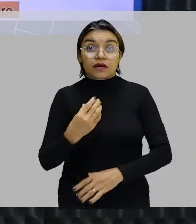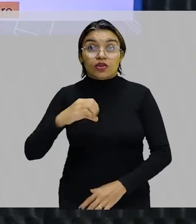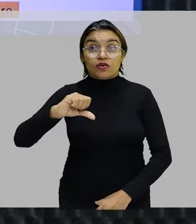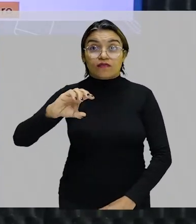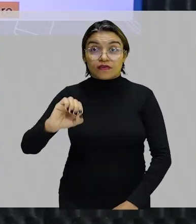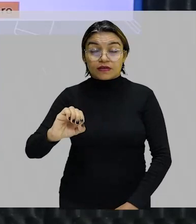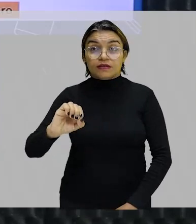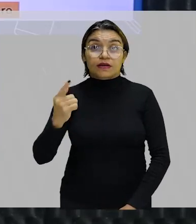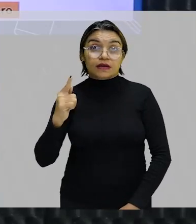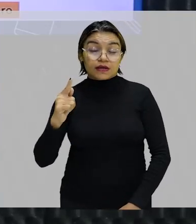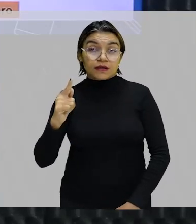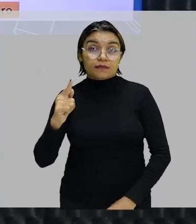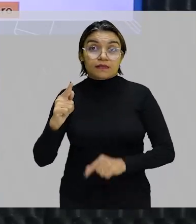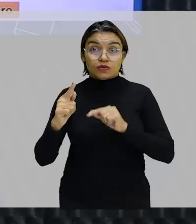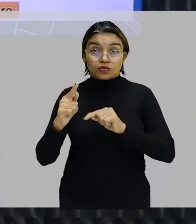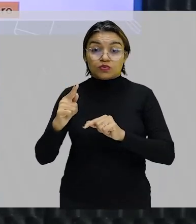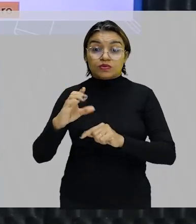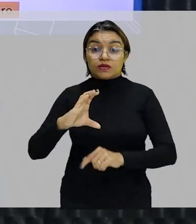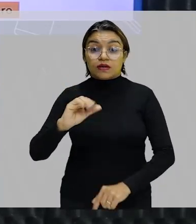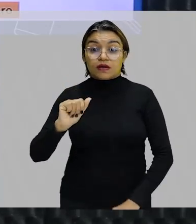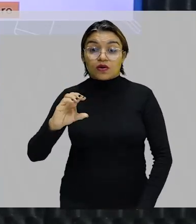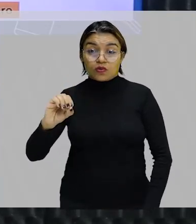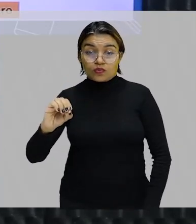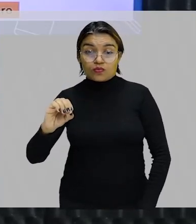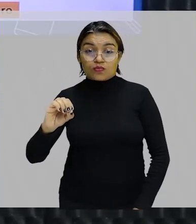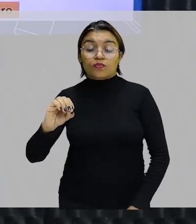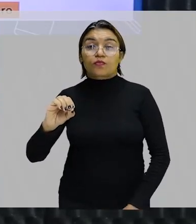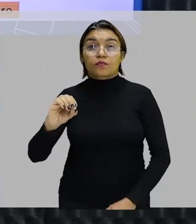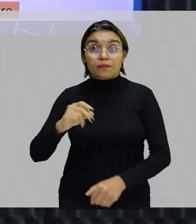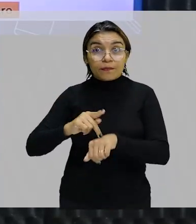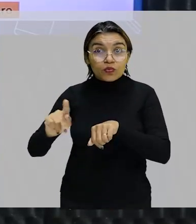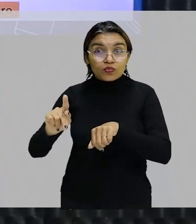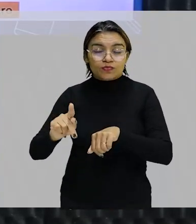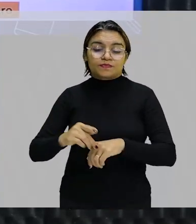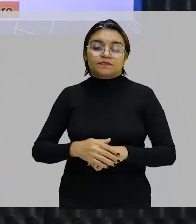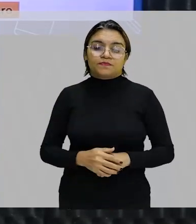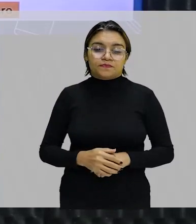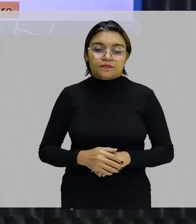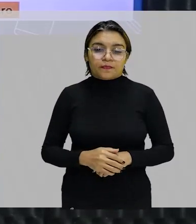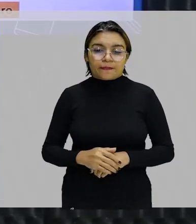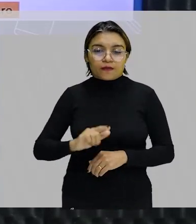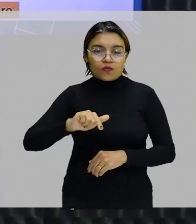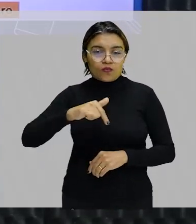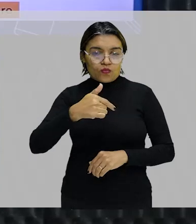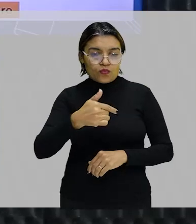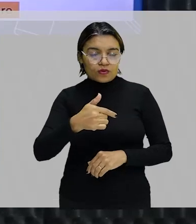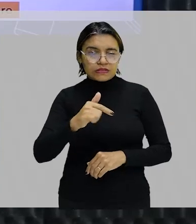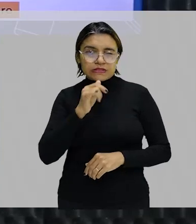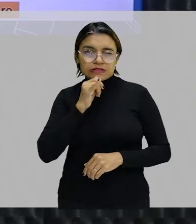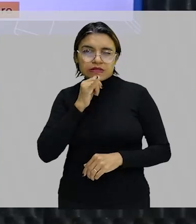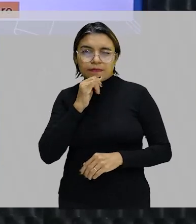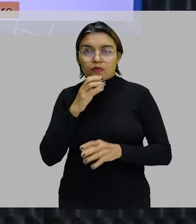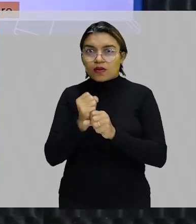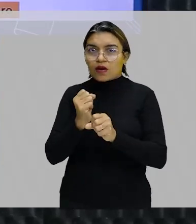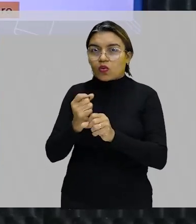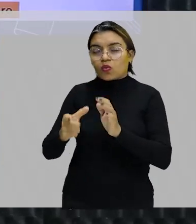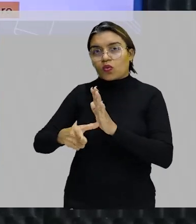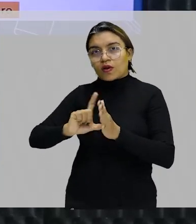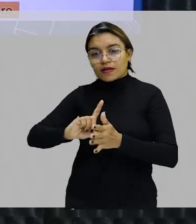gramas do carbonato de cálcio puro. Segundo o cálculo anterior, nós temos